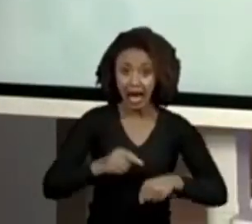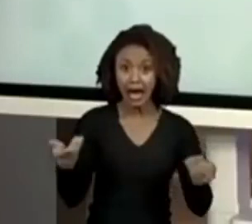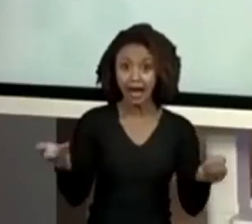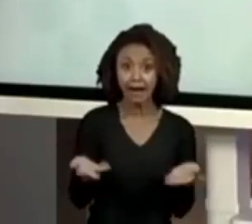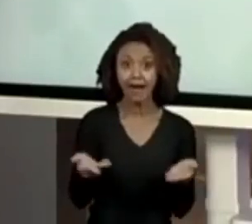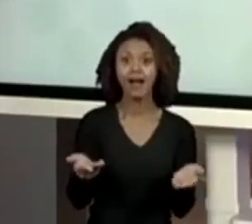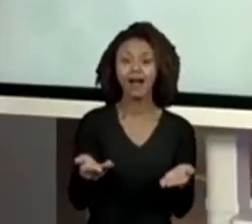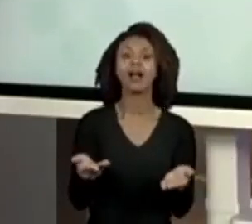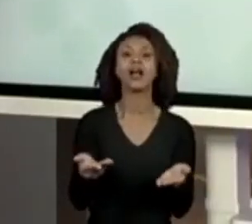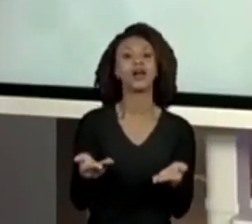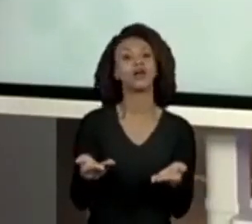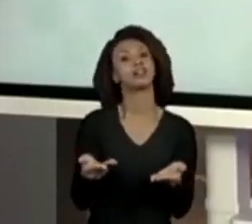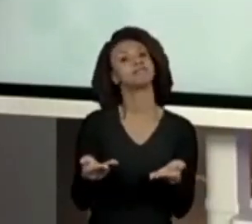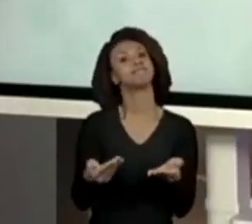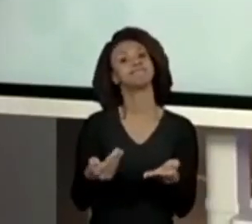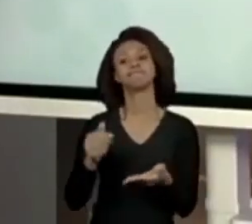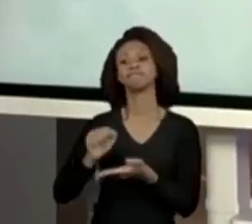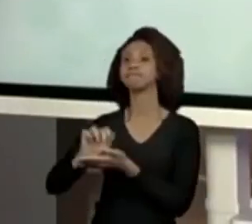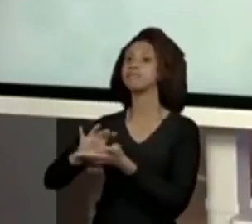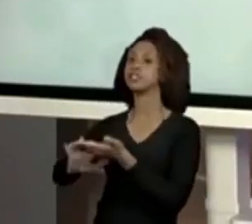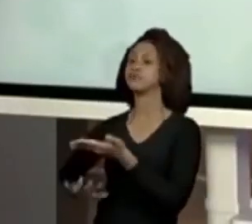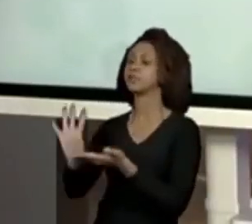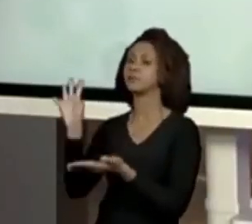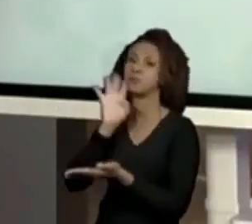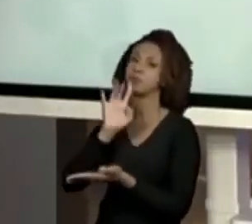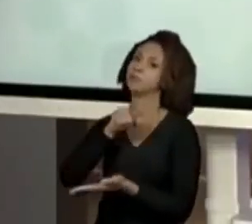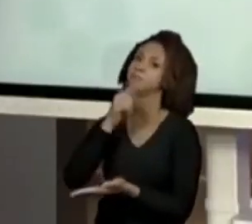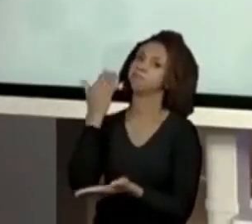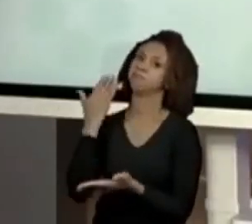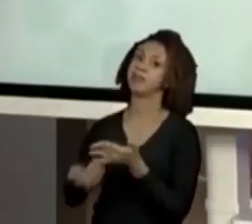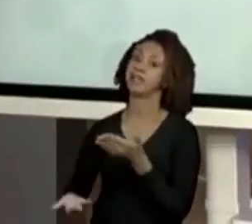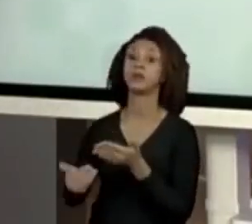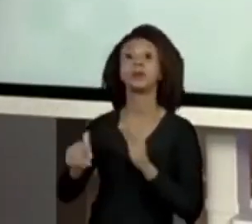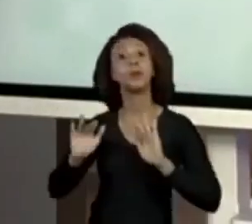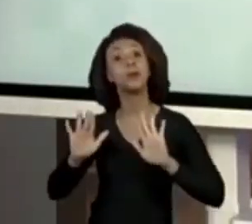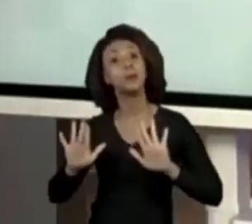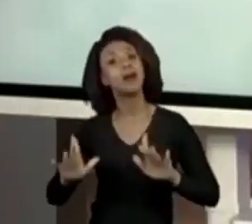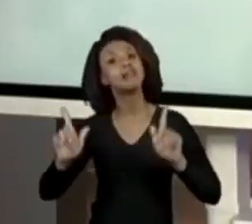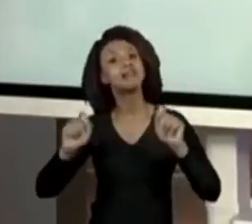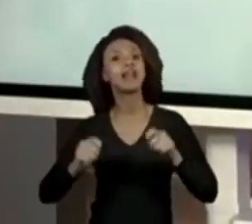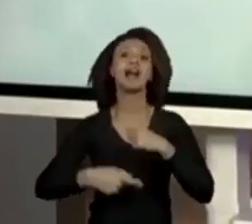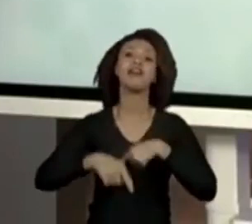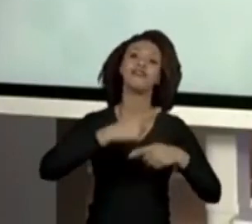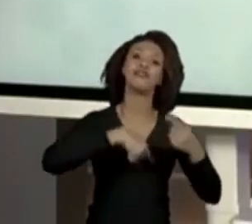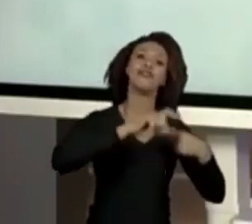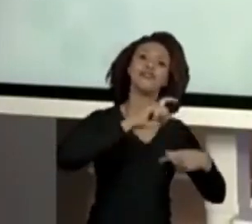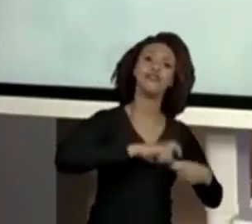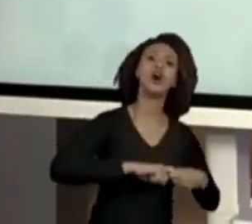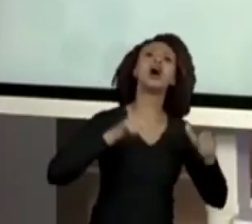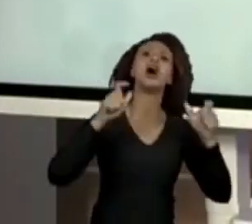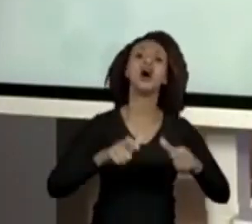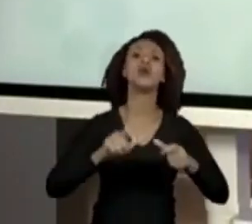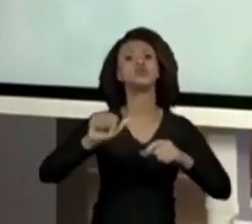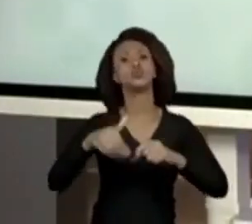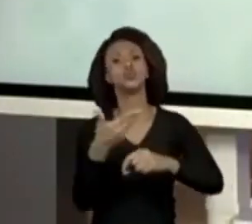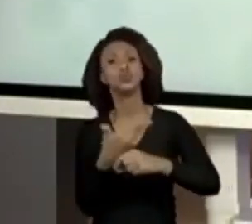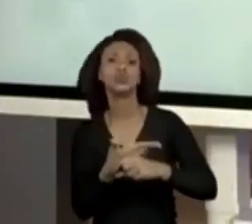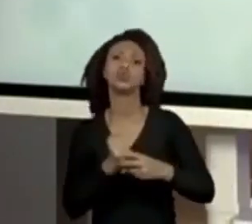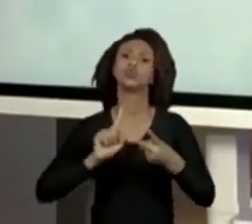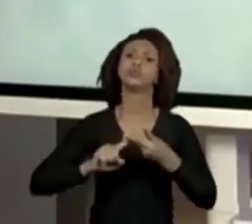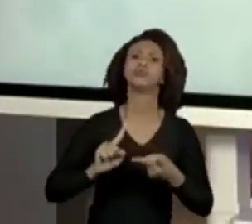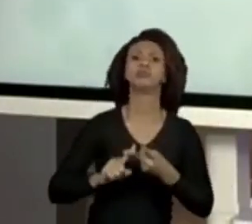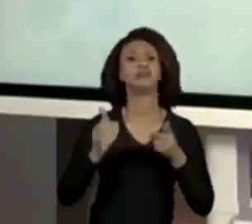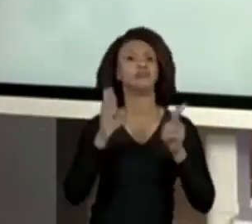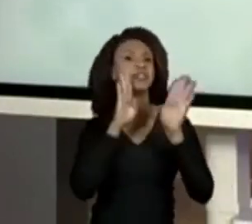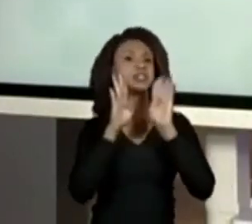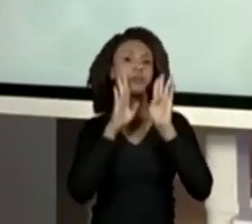nossa aula, você perdeu uma atividade muito legal. Mas você pode retomar depois lá no YouTube, no Facebook ou